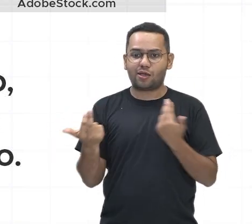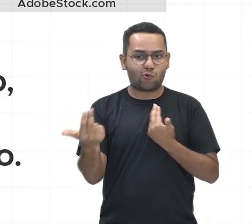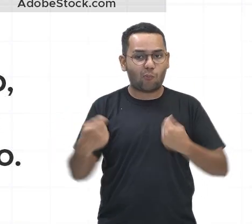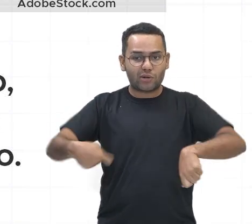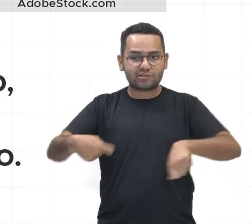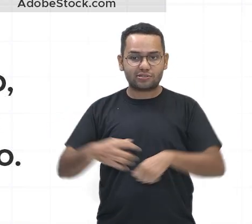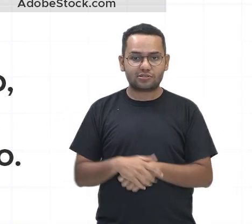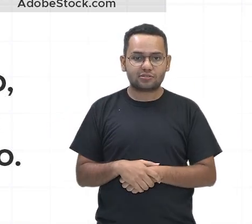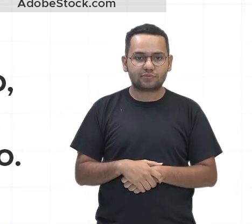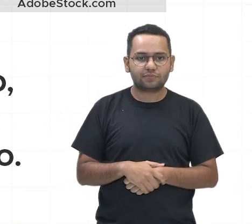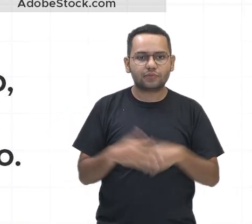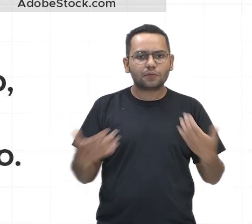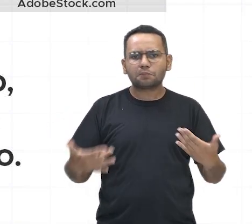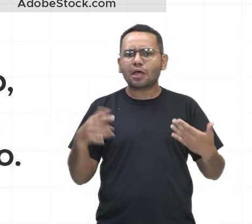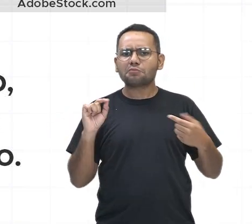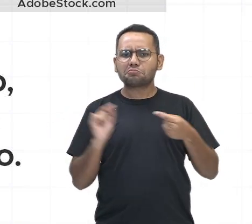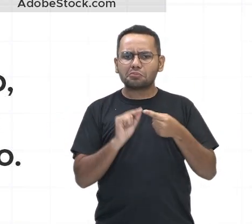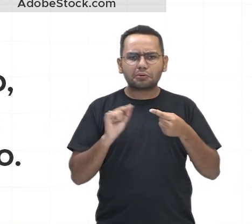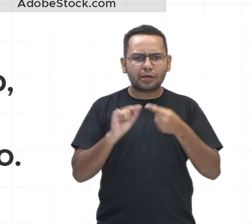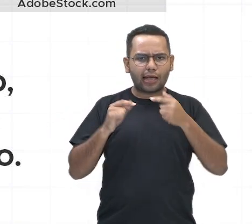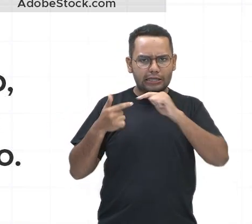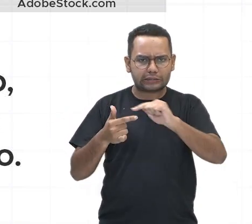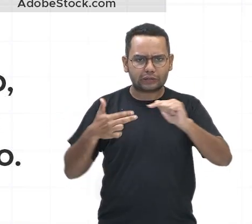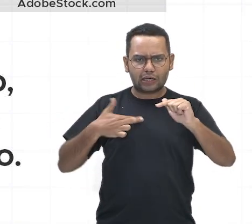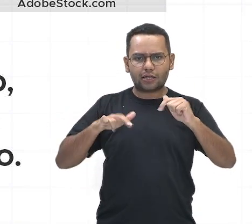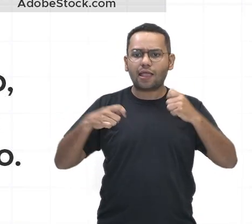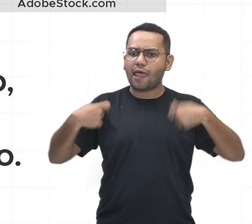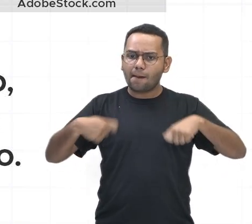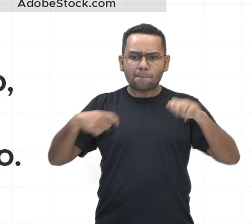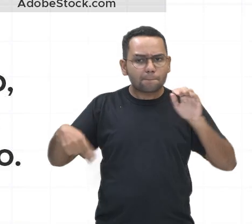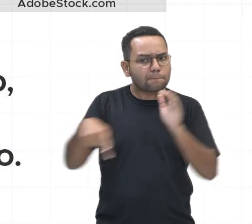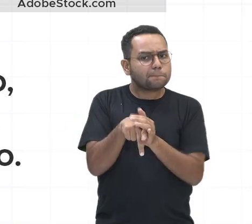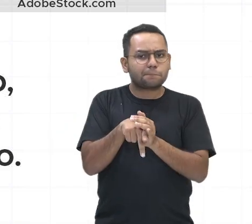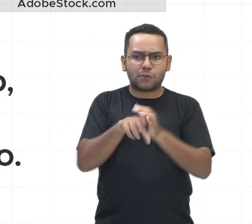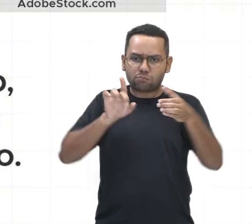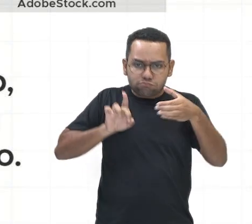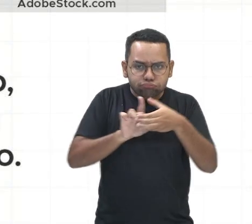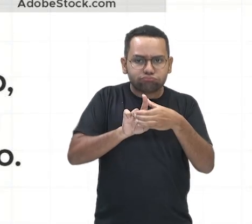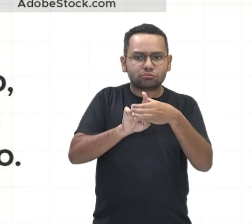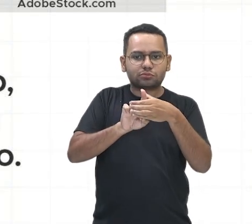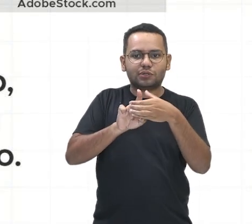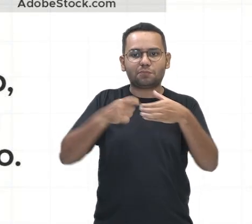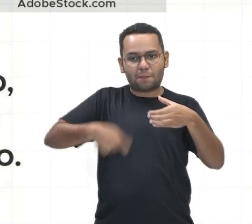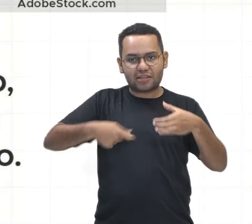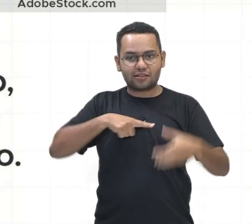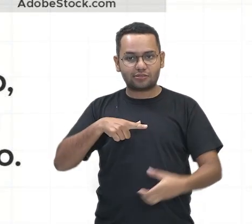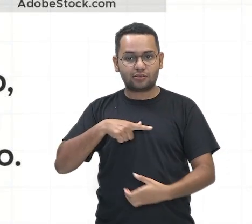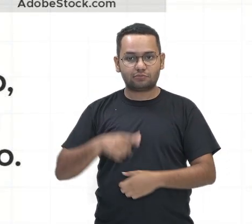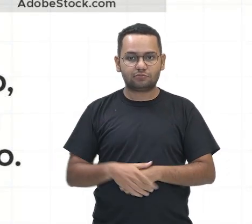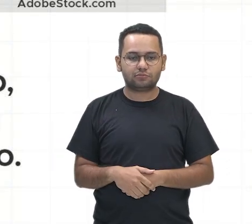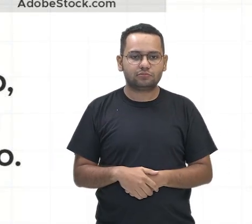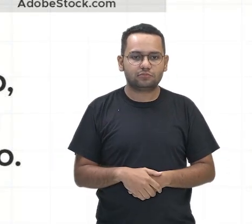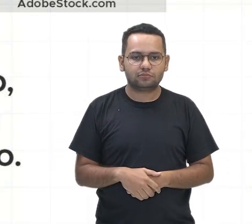pertencimento humano. Para pensar. São regras bem interessantes. Toda religião, ela